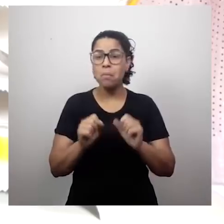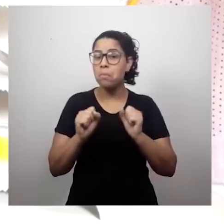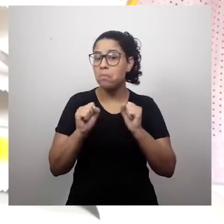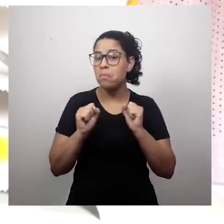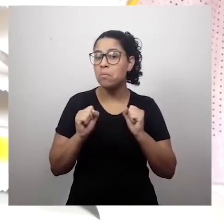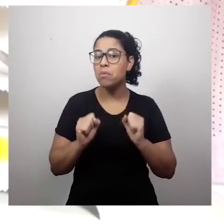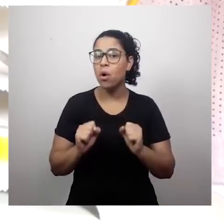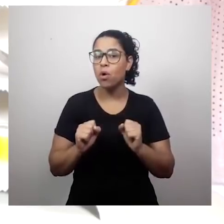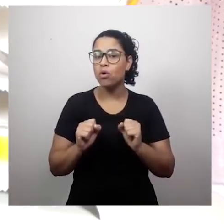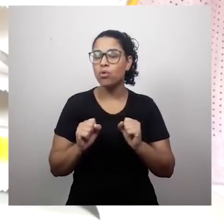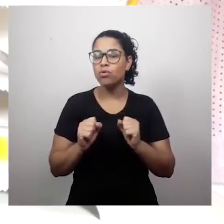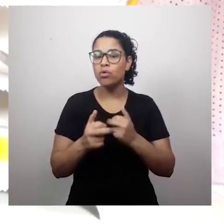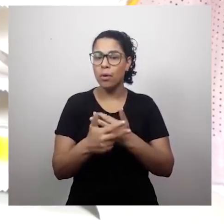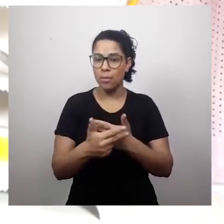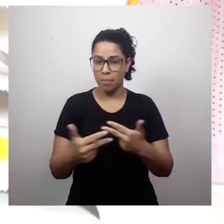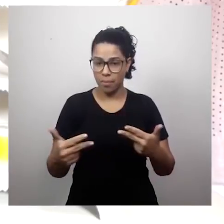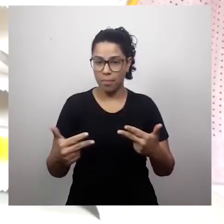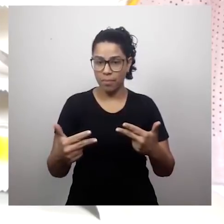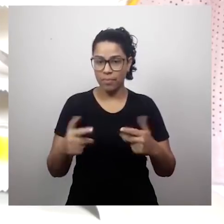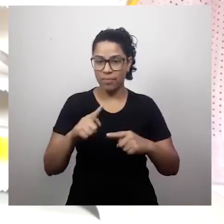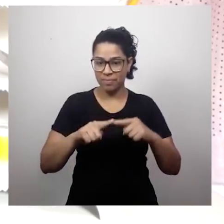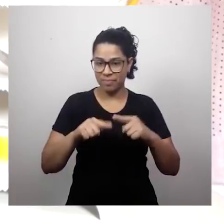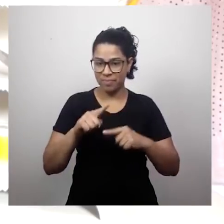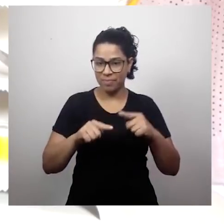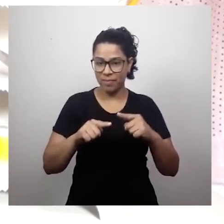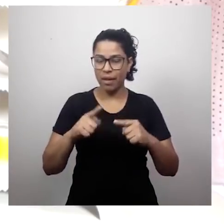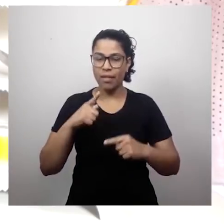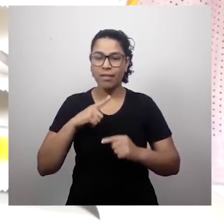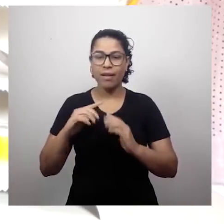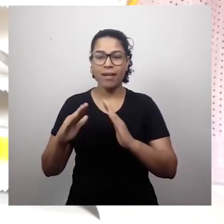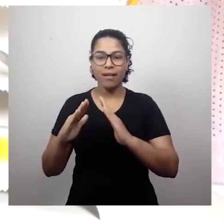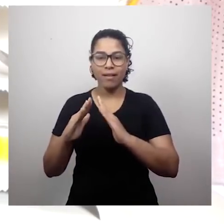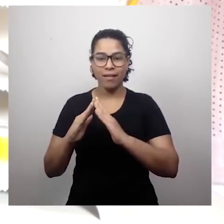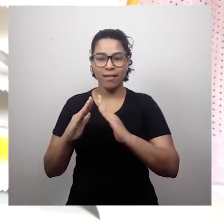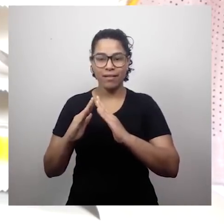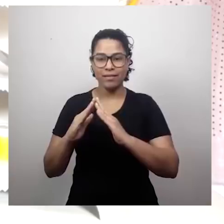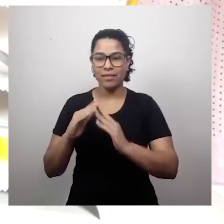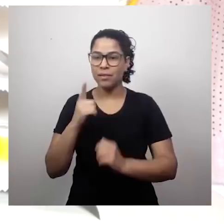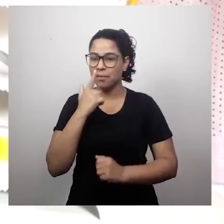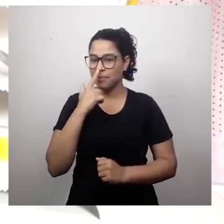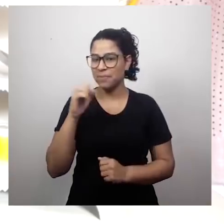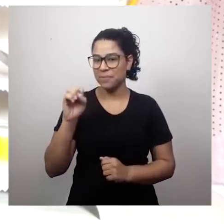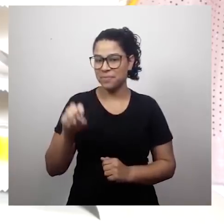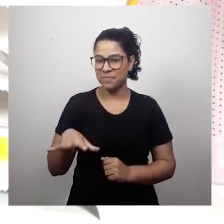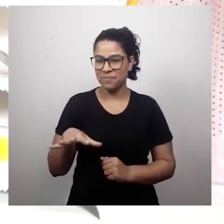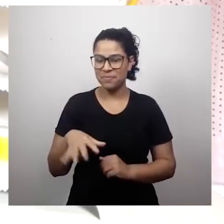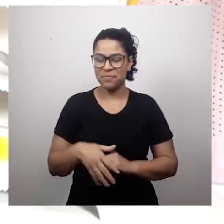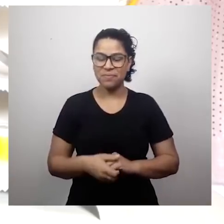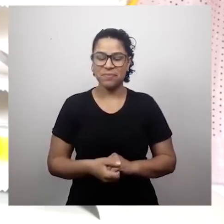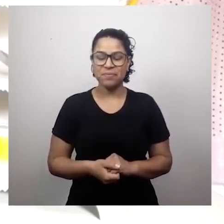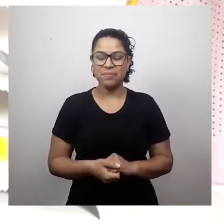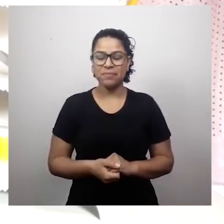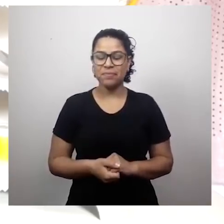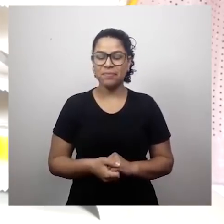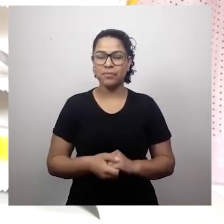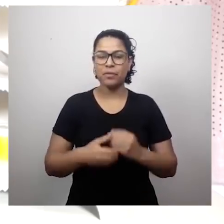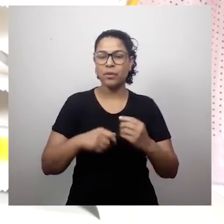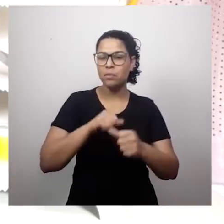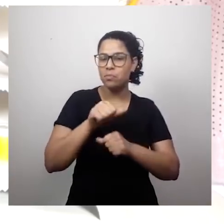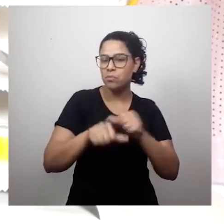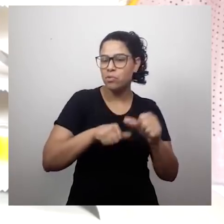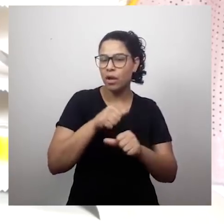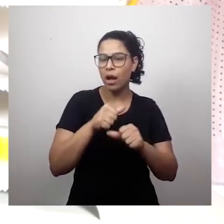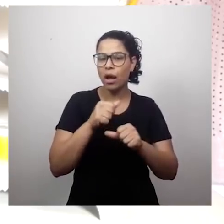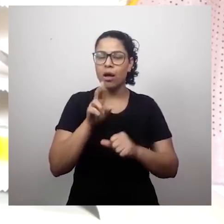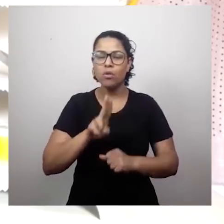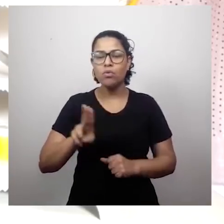também você utilizar alguns materiais que foram descartados aí na sua casa para acrescentar,